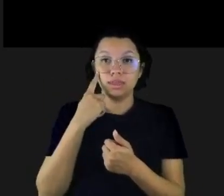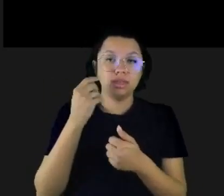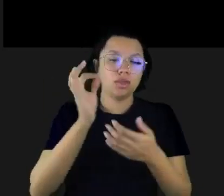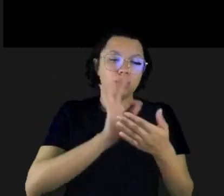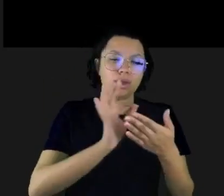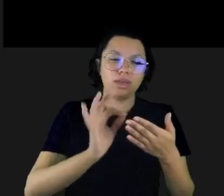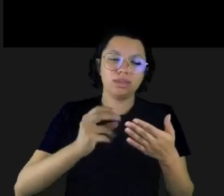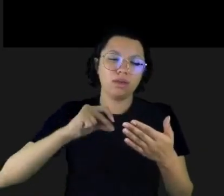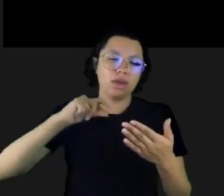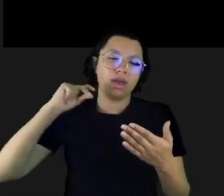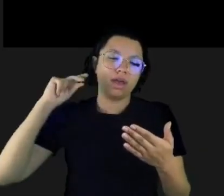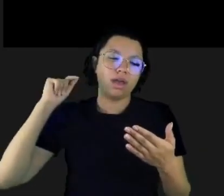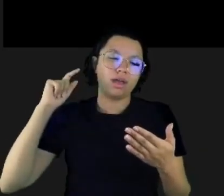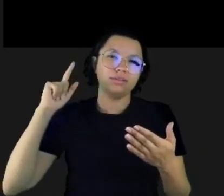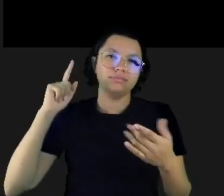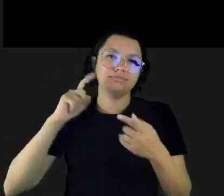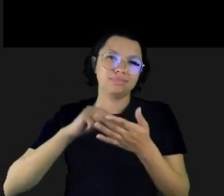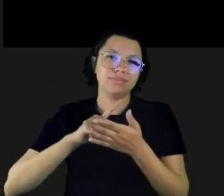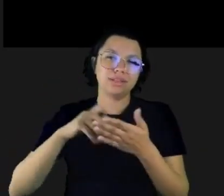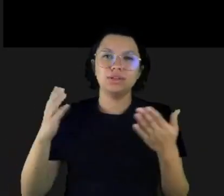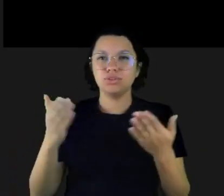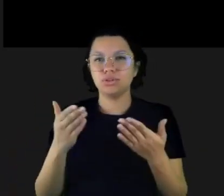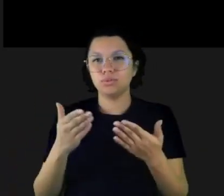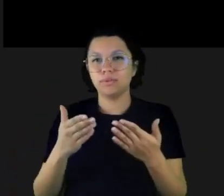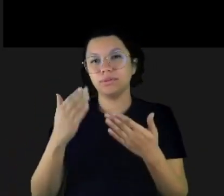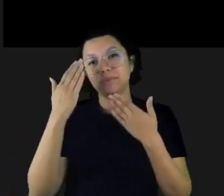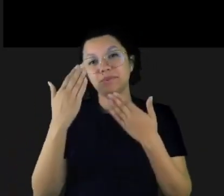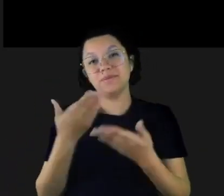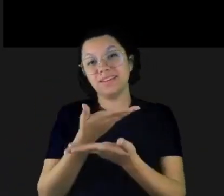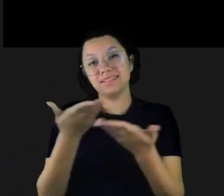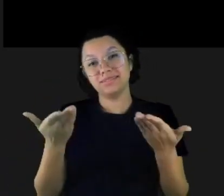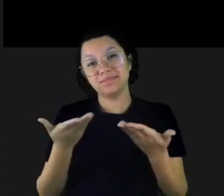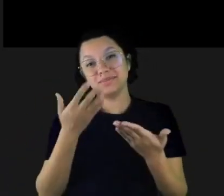tão atual. Então, muito obrigada a todos.